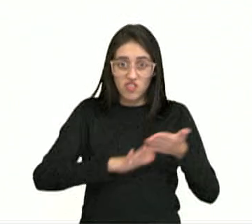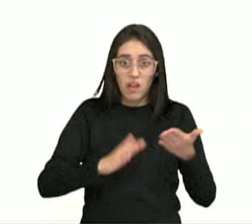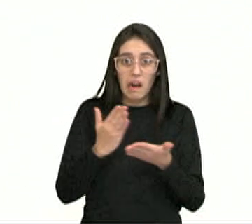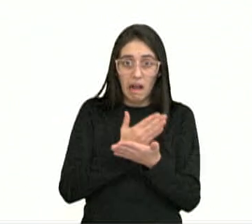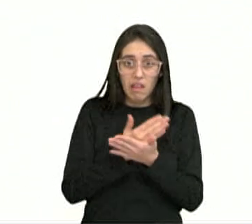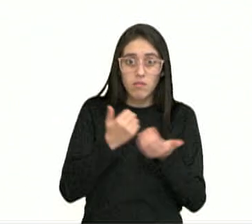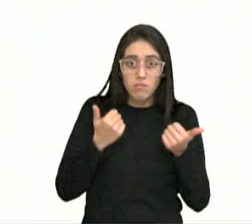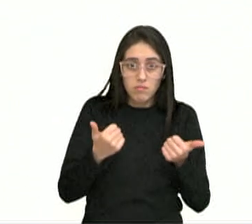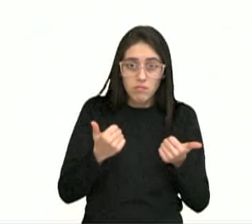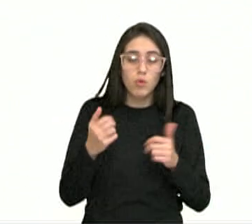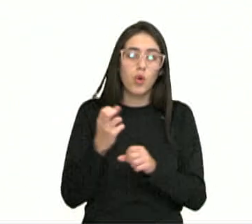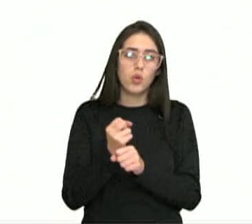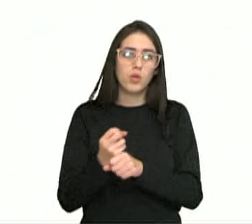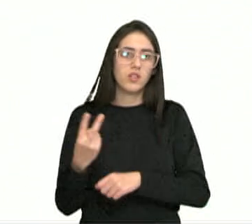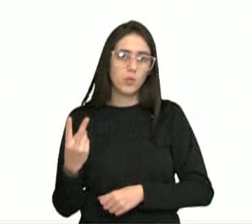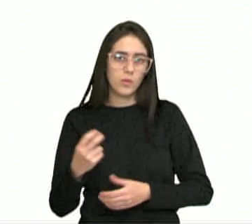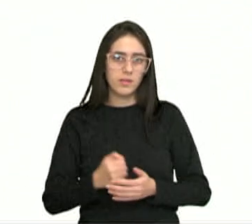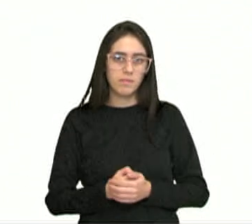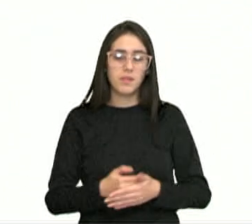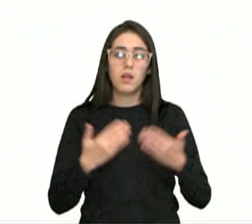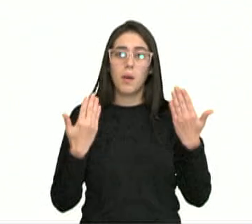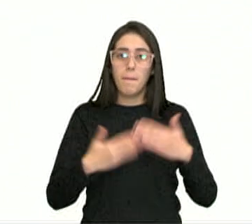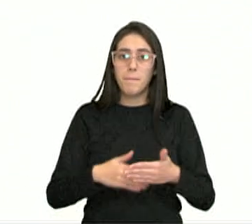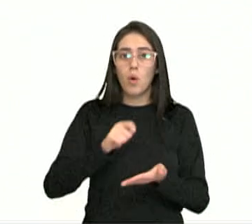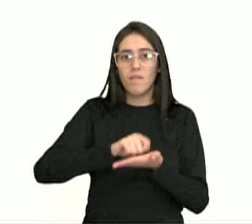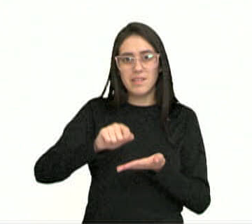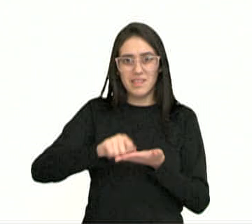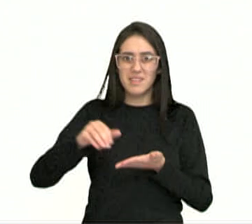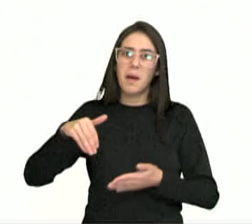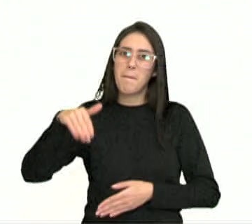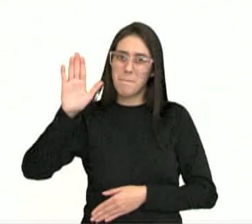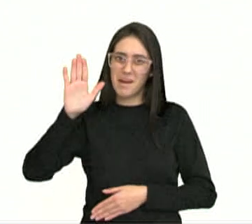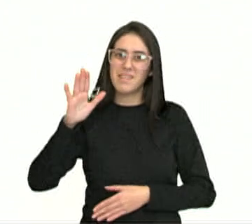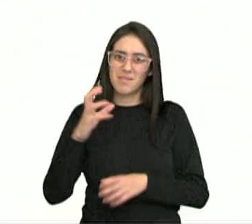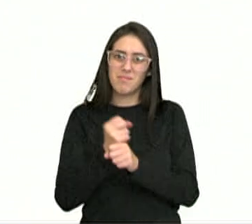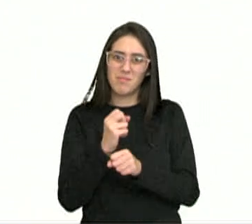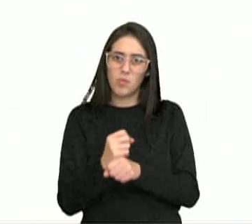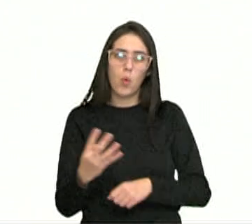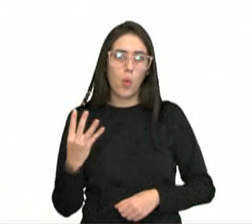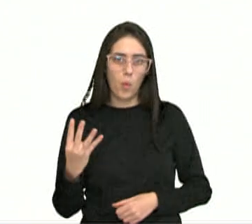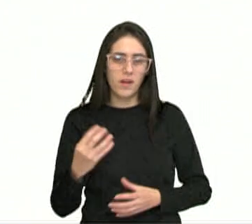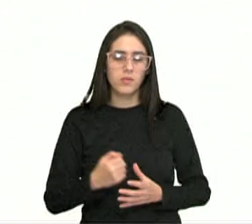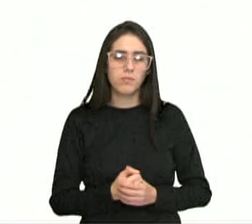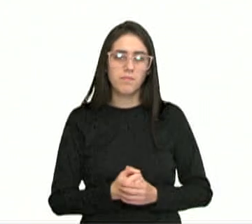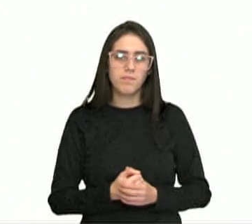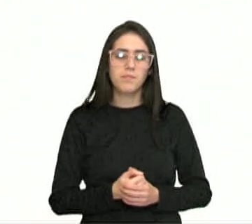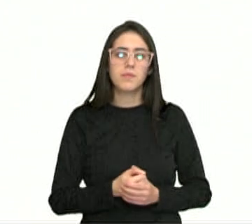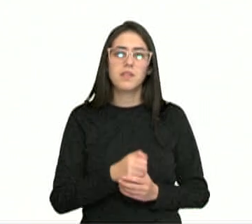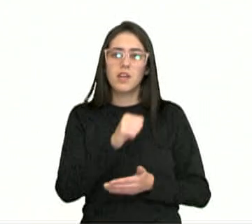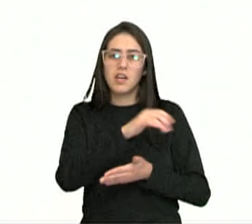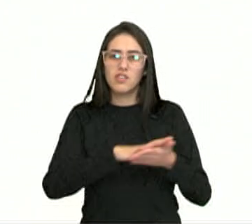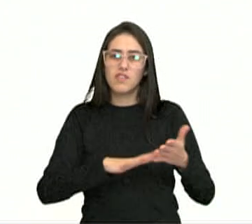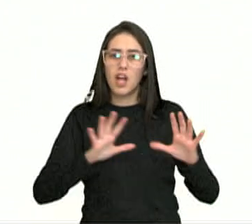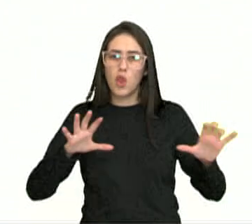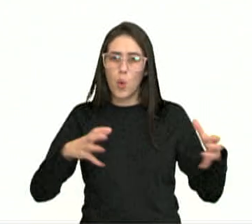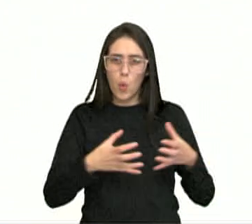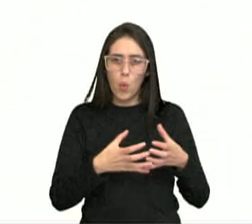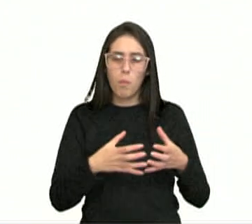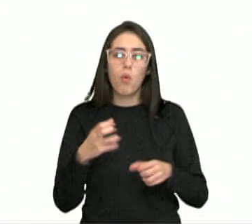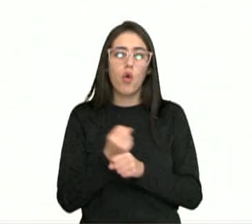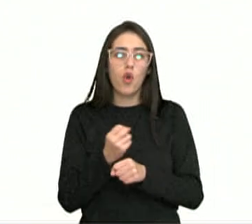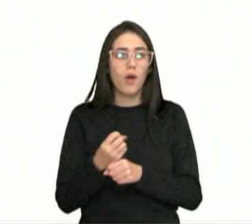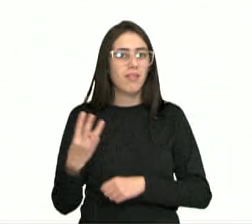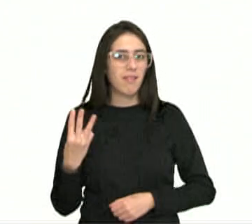peso 2, prova escrita é que tem maior peso, peso 4, e trabalho em grupo, peso 3. Então,